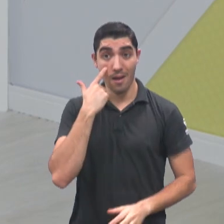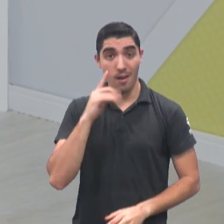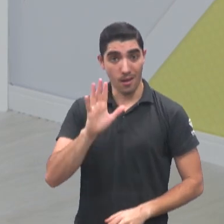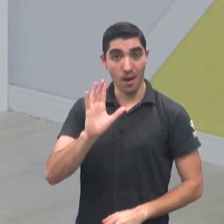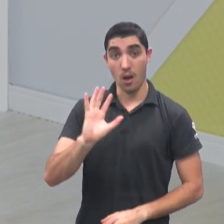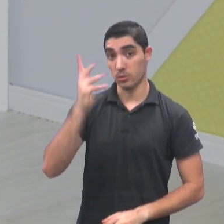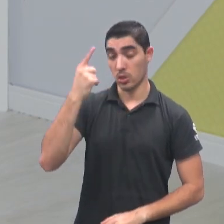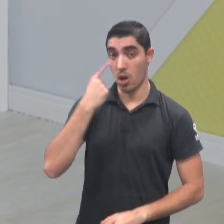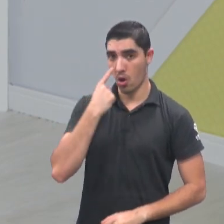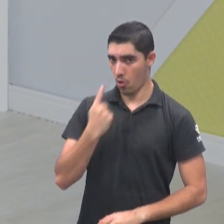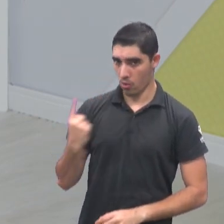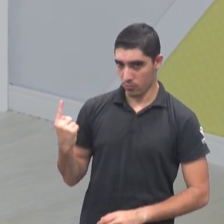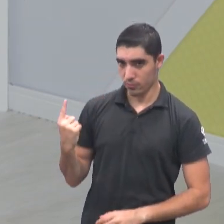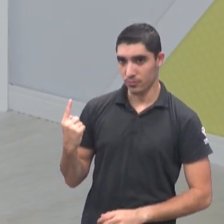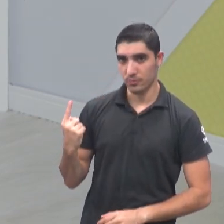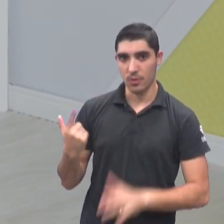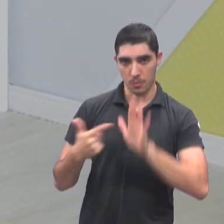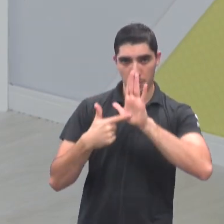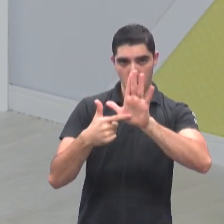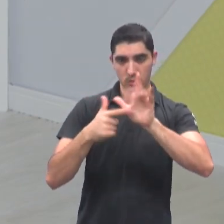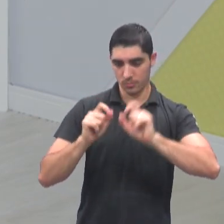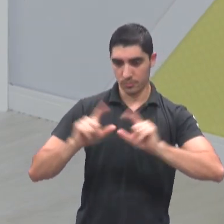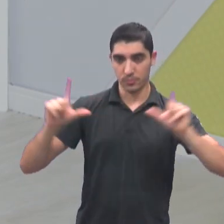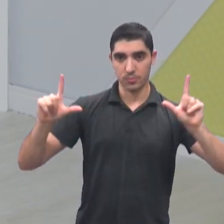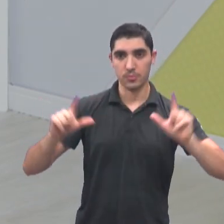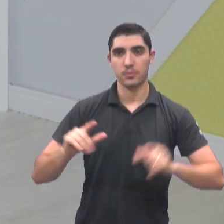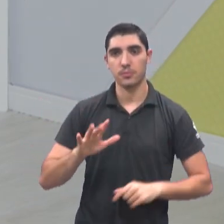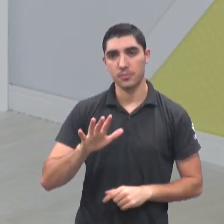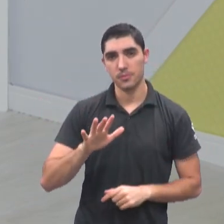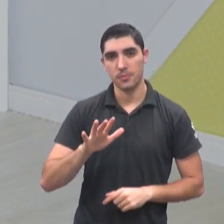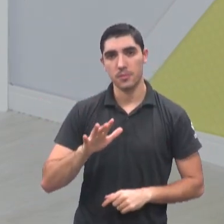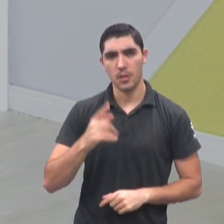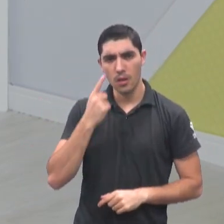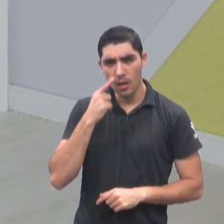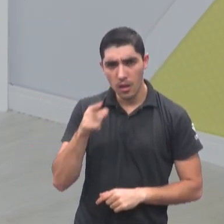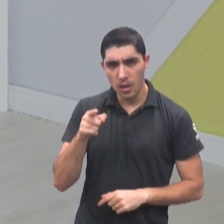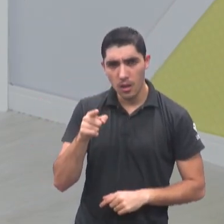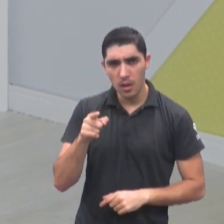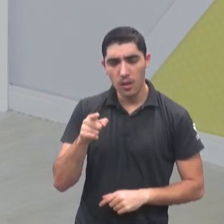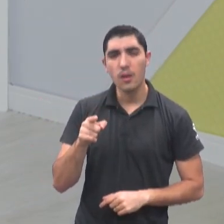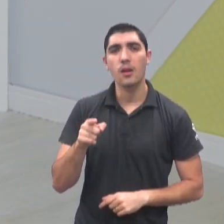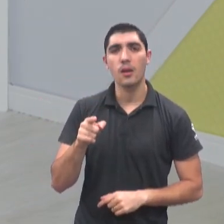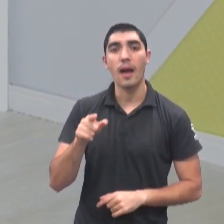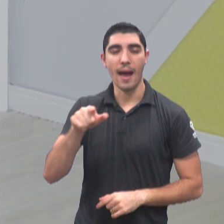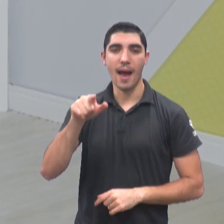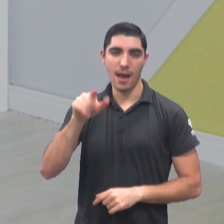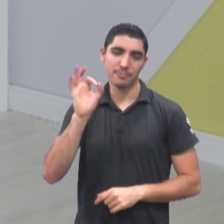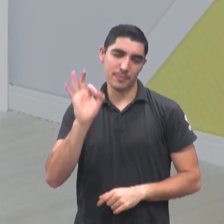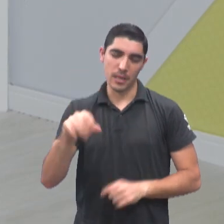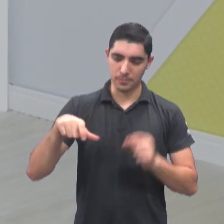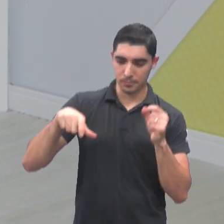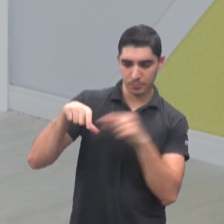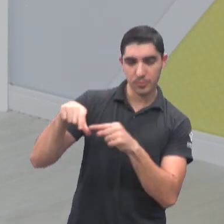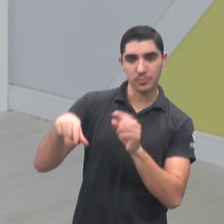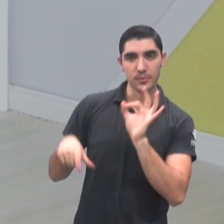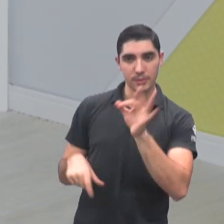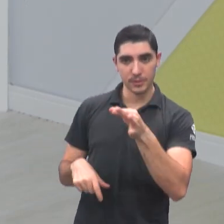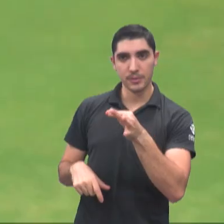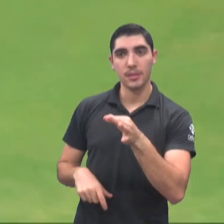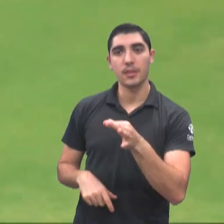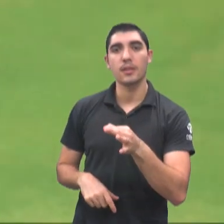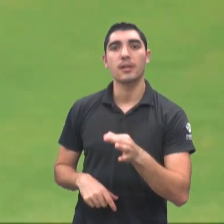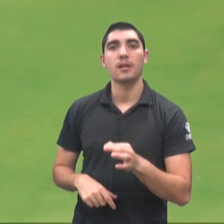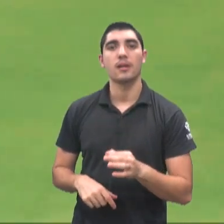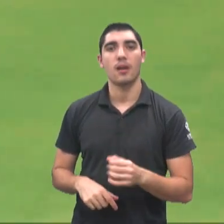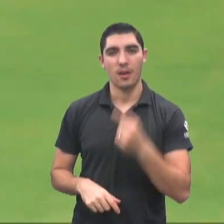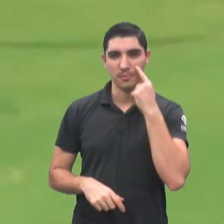a jogada. Você vai ver ali a jogada do José, deixa eu ver se é isso aí. Primeiro é o gol, né? Sim, primeiro é o gol, perdão. Tá, a gente está vendo o